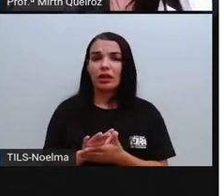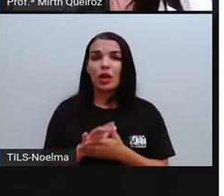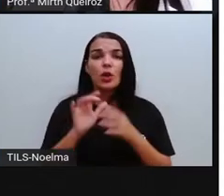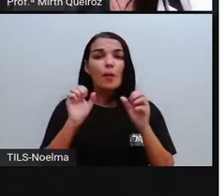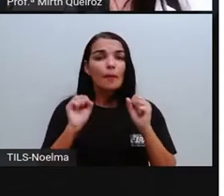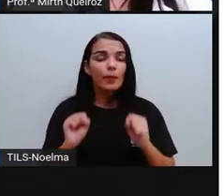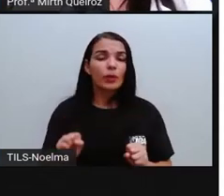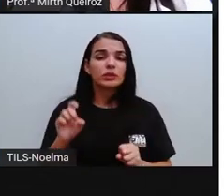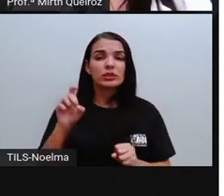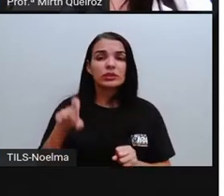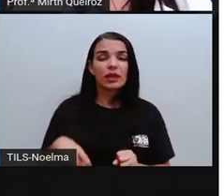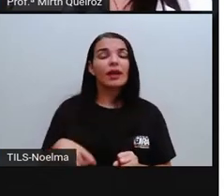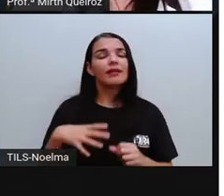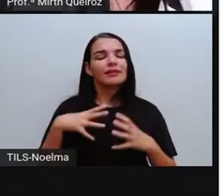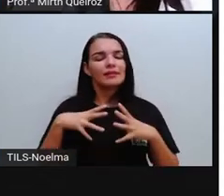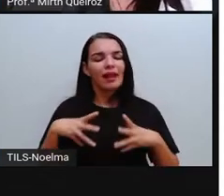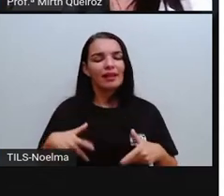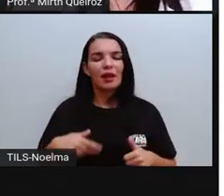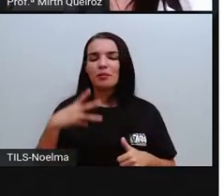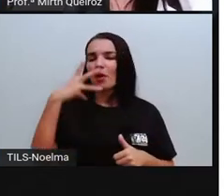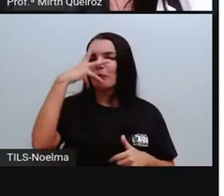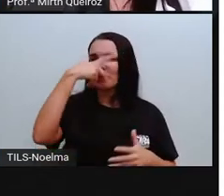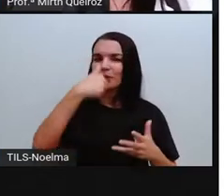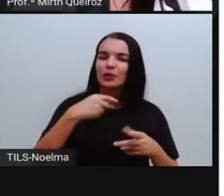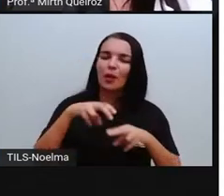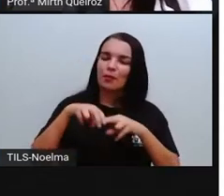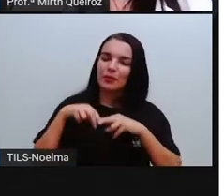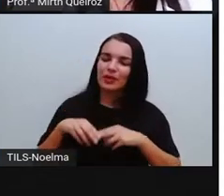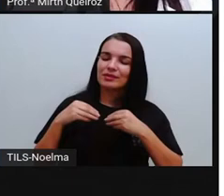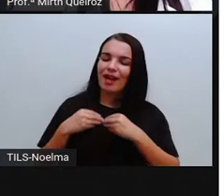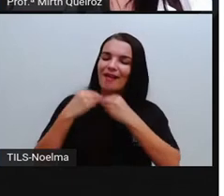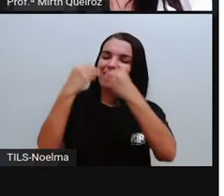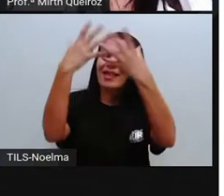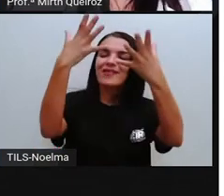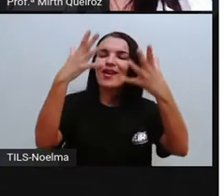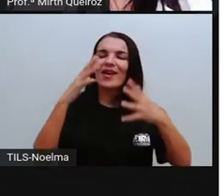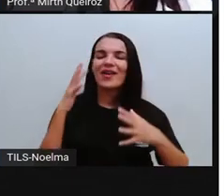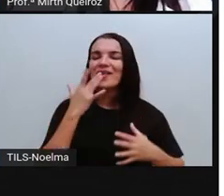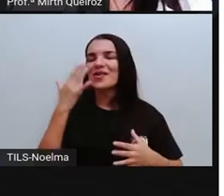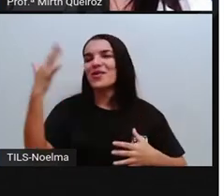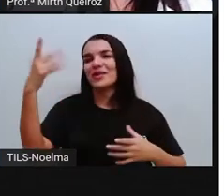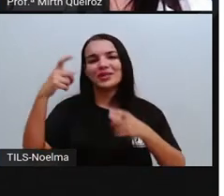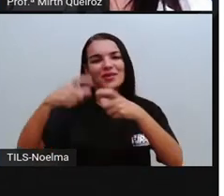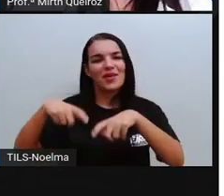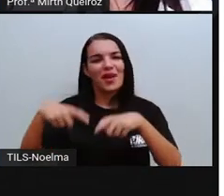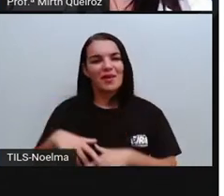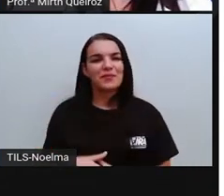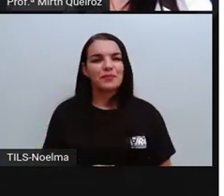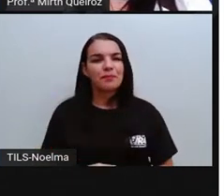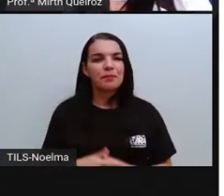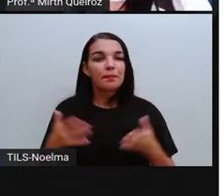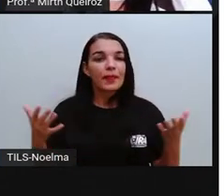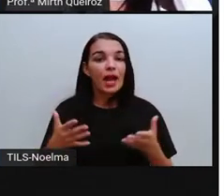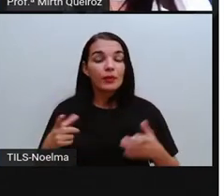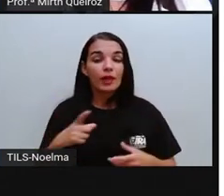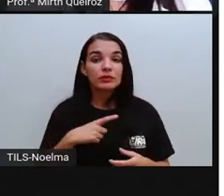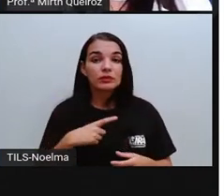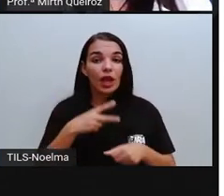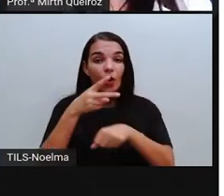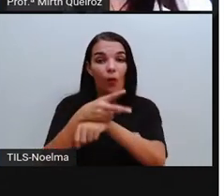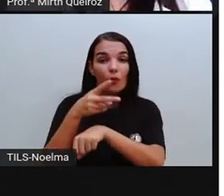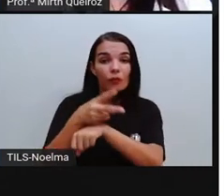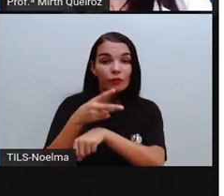E foi por isso que ela levou as cores àquele local. E eu trouxe para vocês